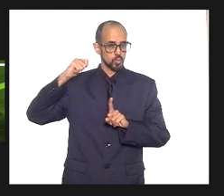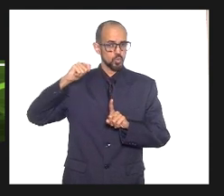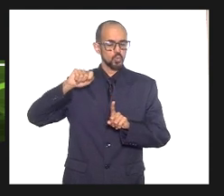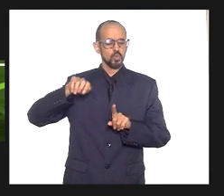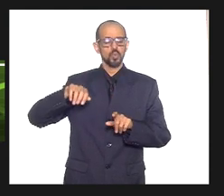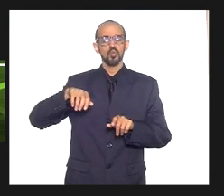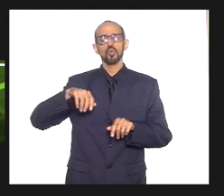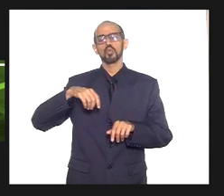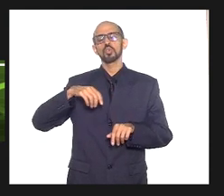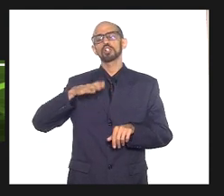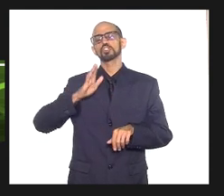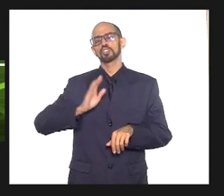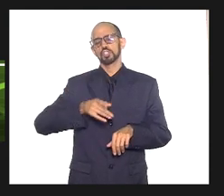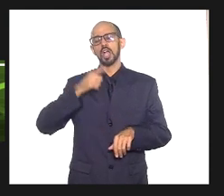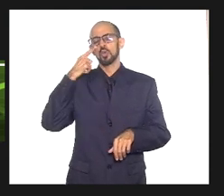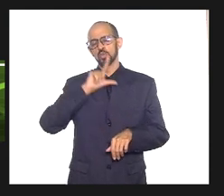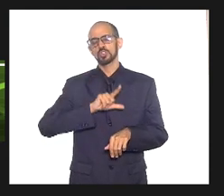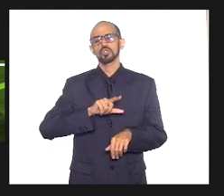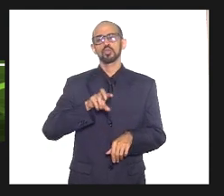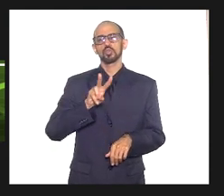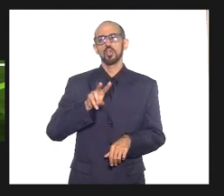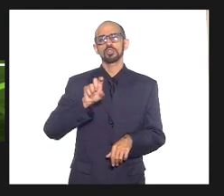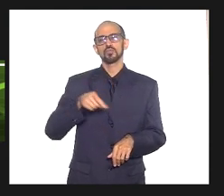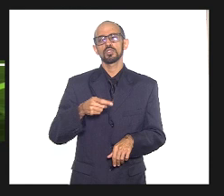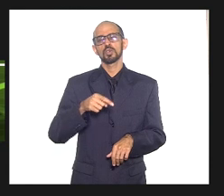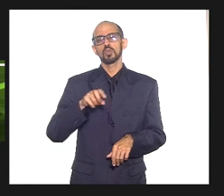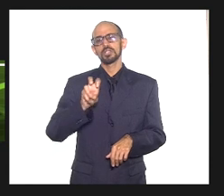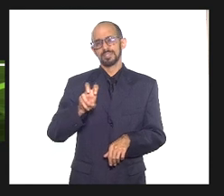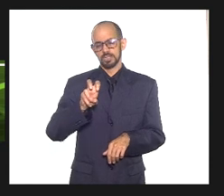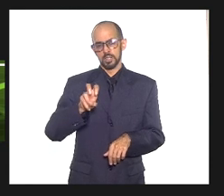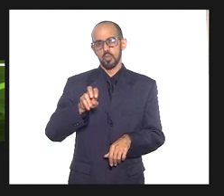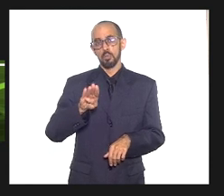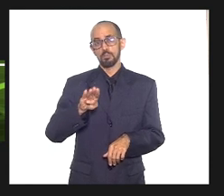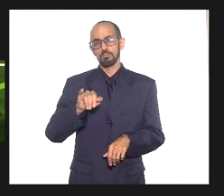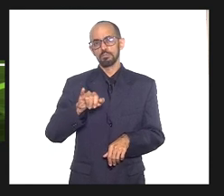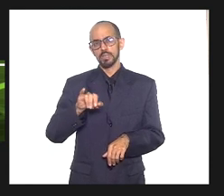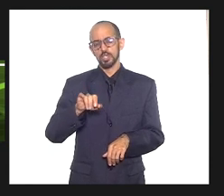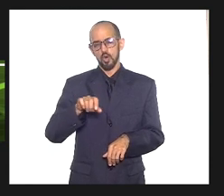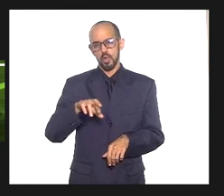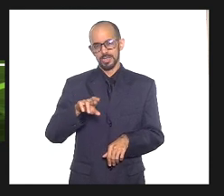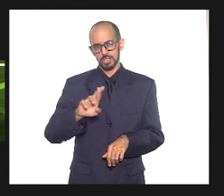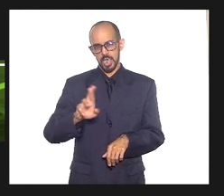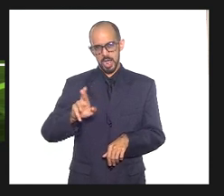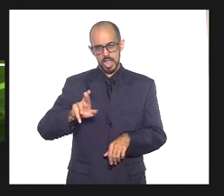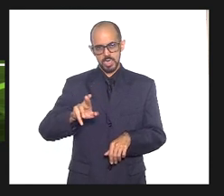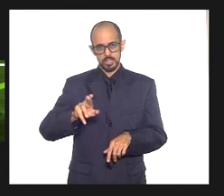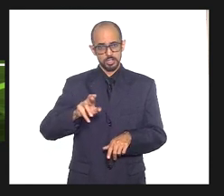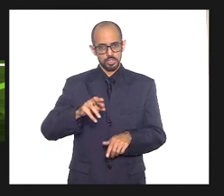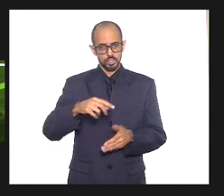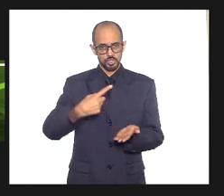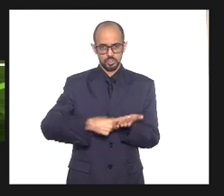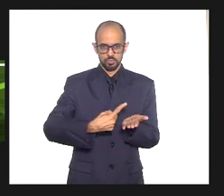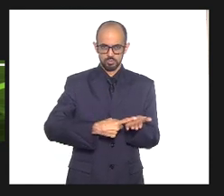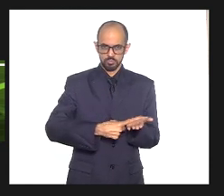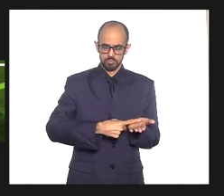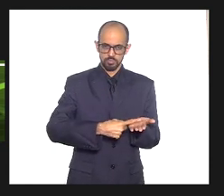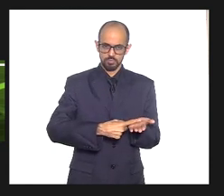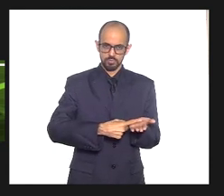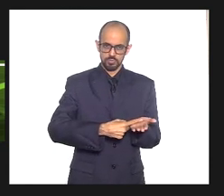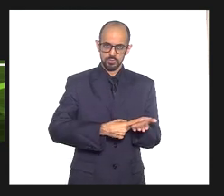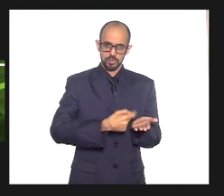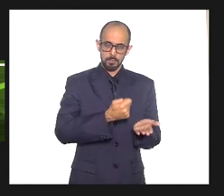conseguiu 2,5 bilhões de renegociação, só que efetivamente ingressados